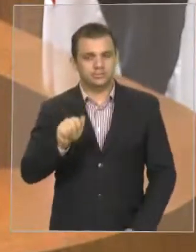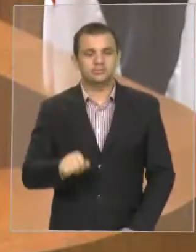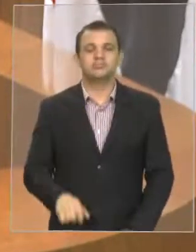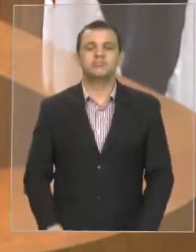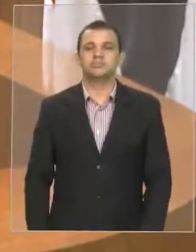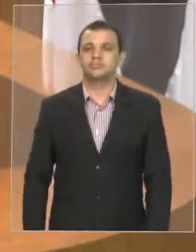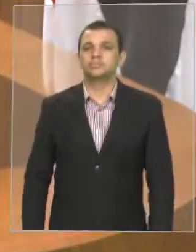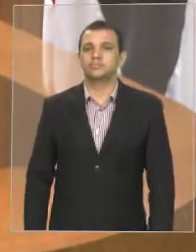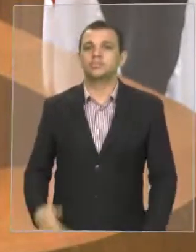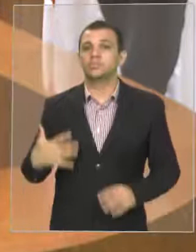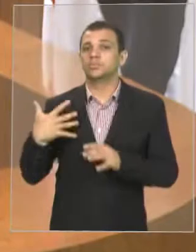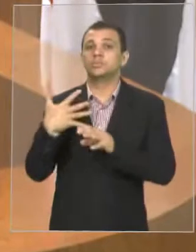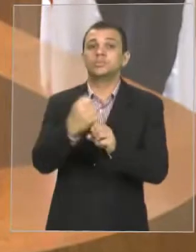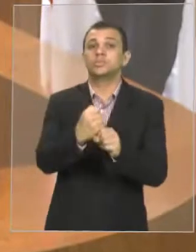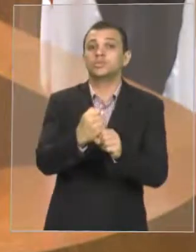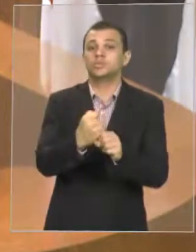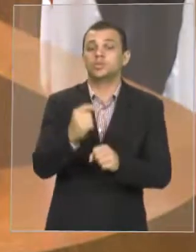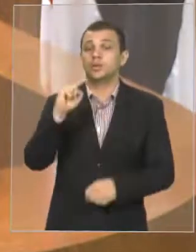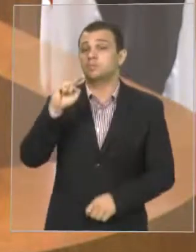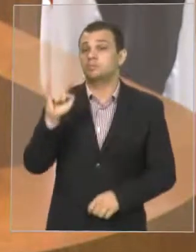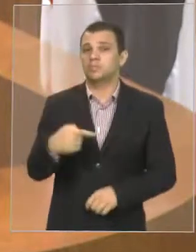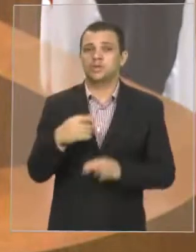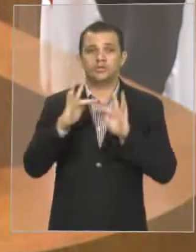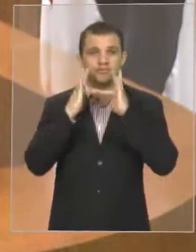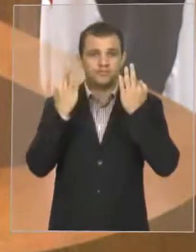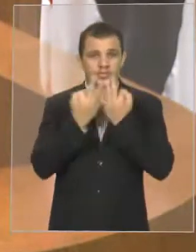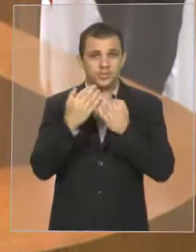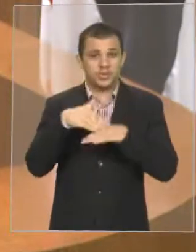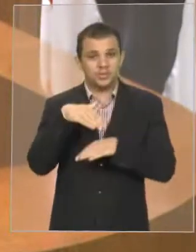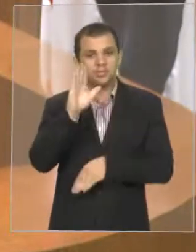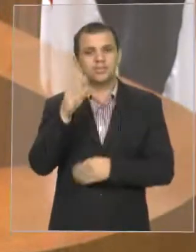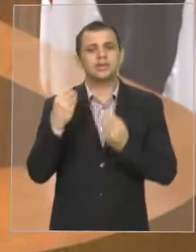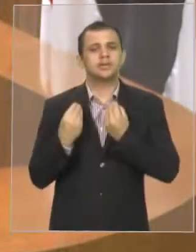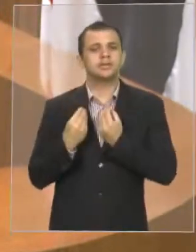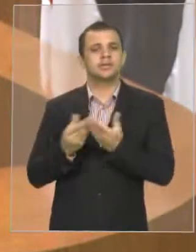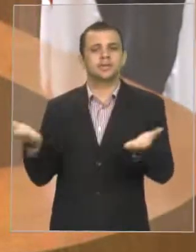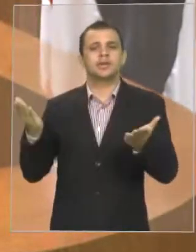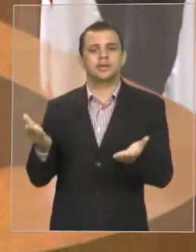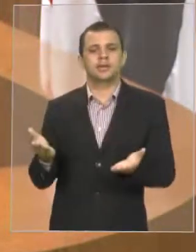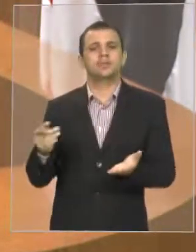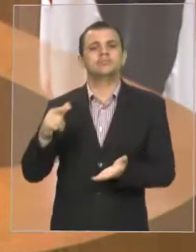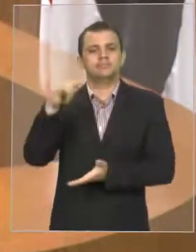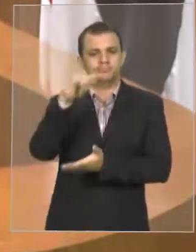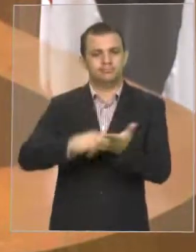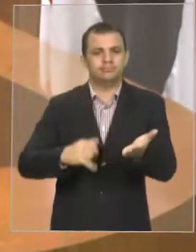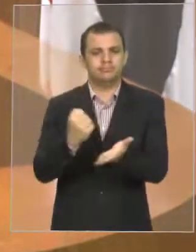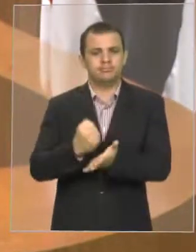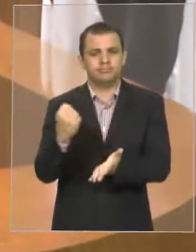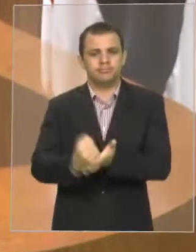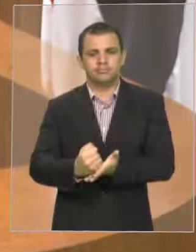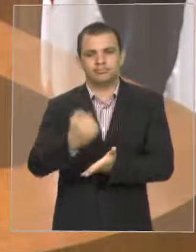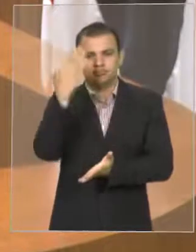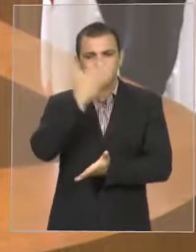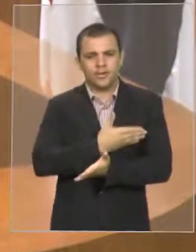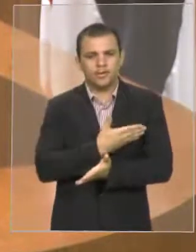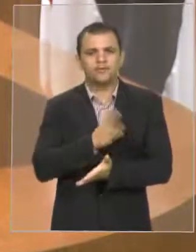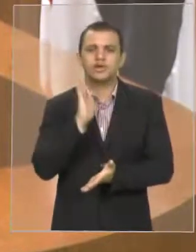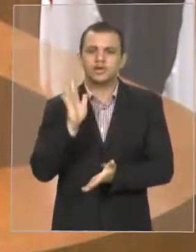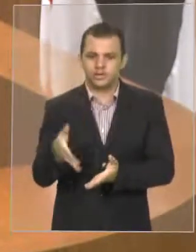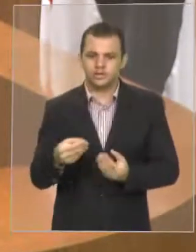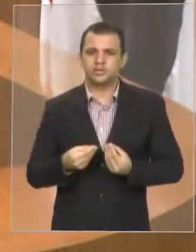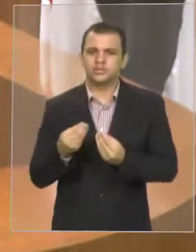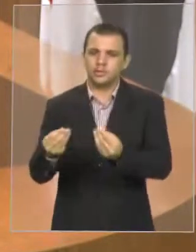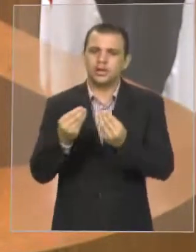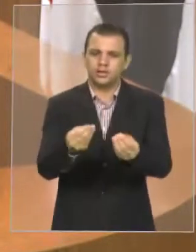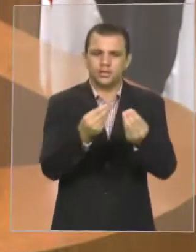1.000 famílias contempladas com áreas agora, sim, registradas, reguladas,